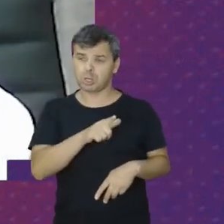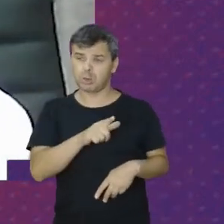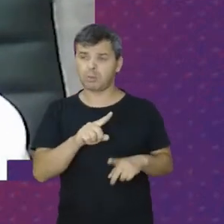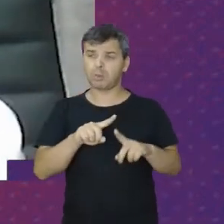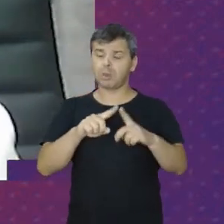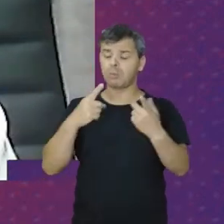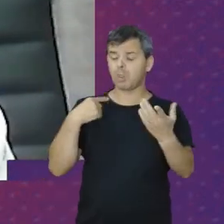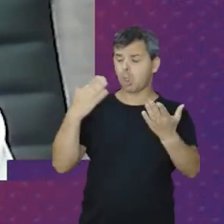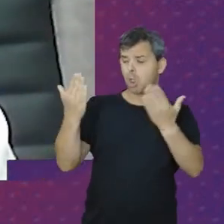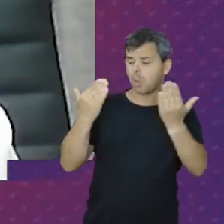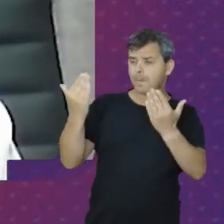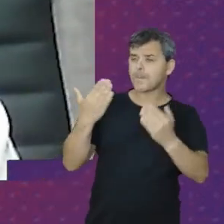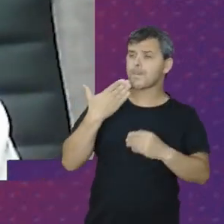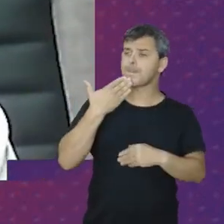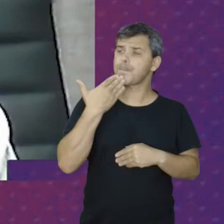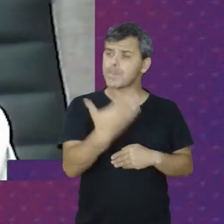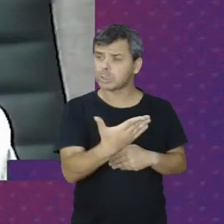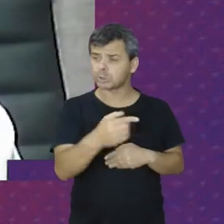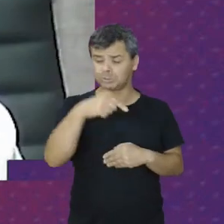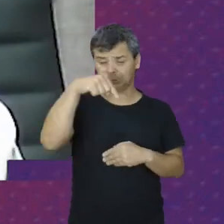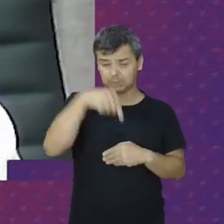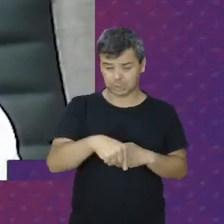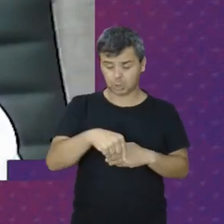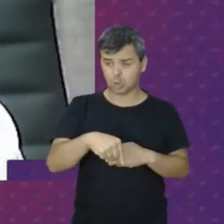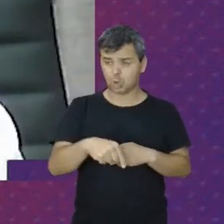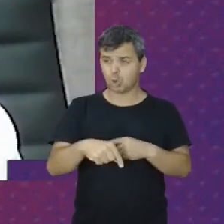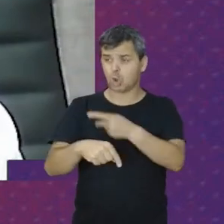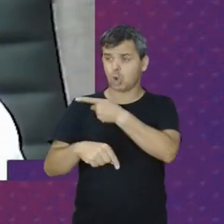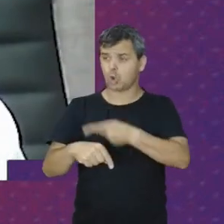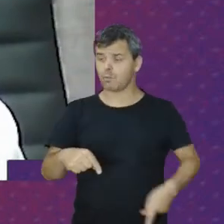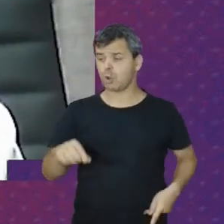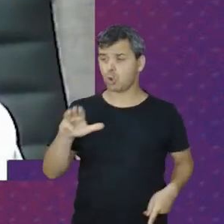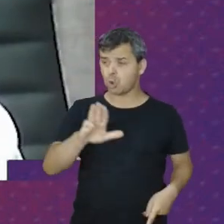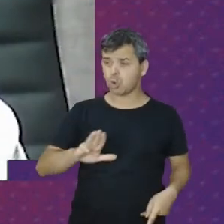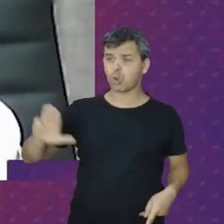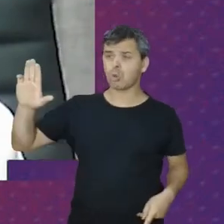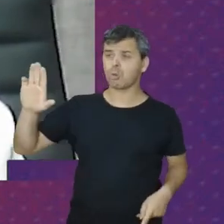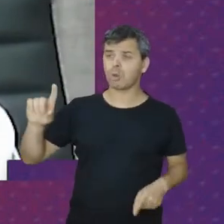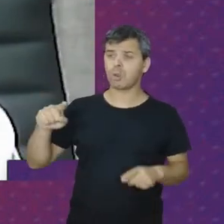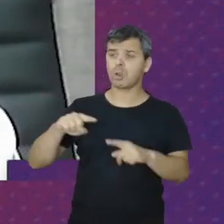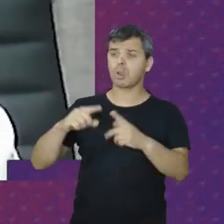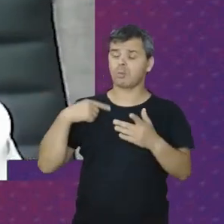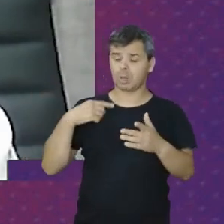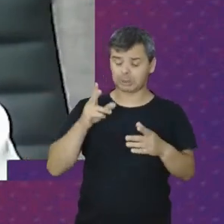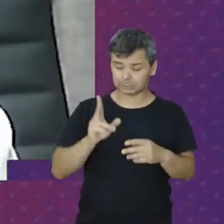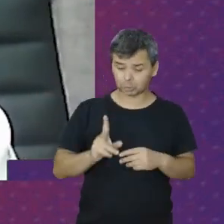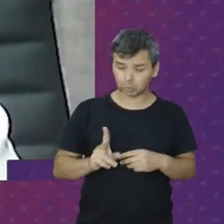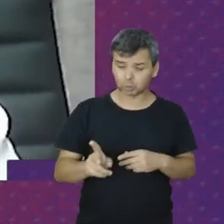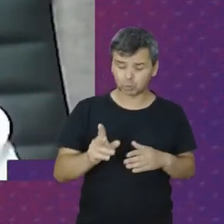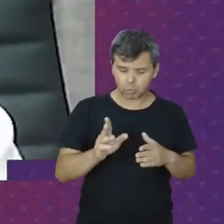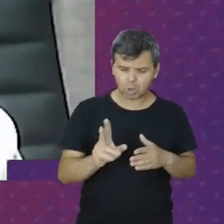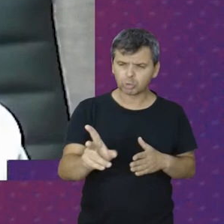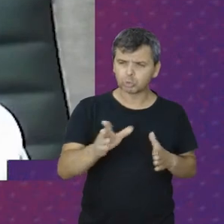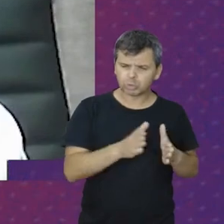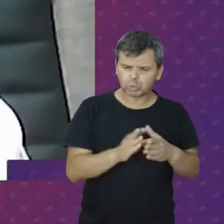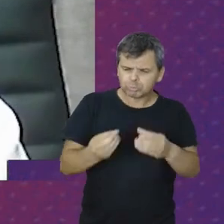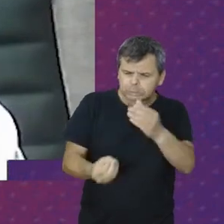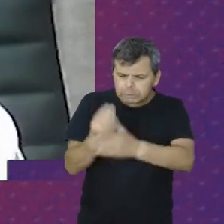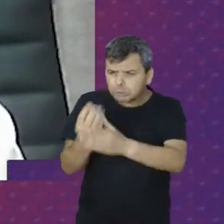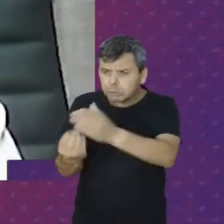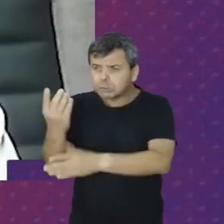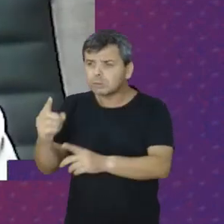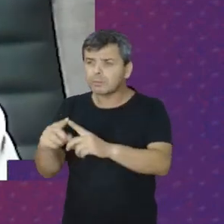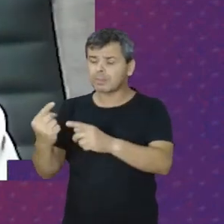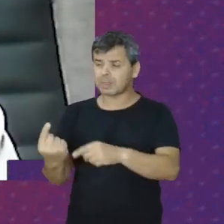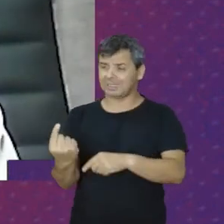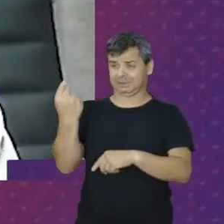a gente possa solicitar deste governo atual que entra, que não só dê sequência a tudo que ele introduziu